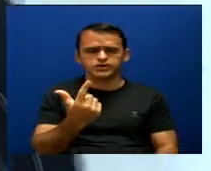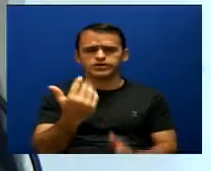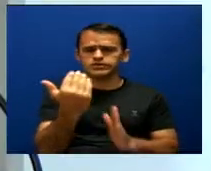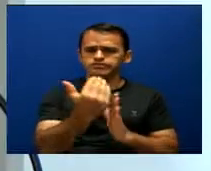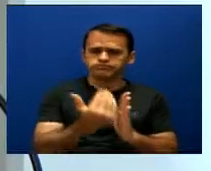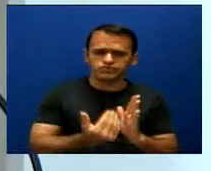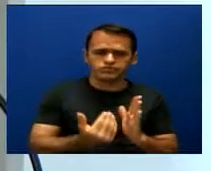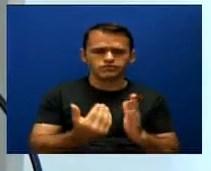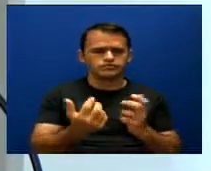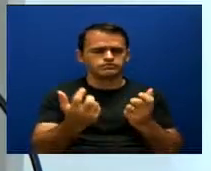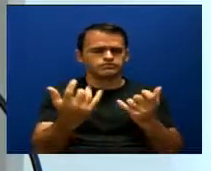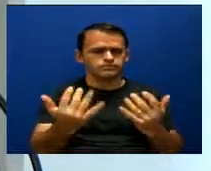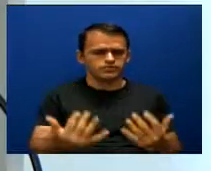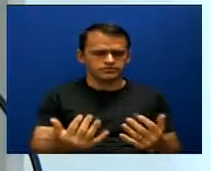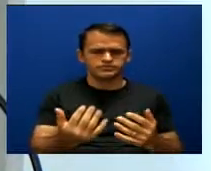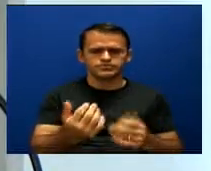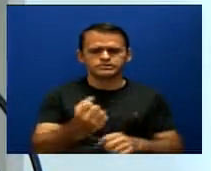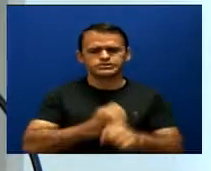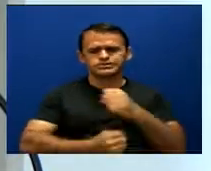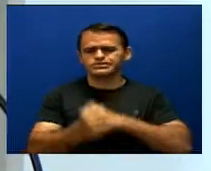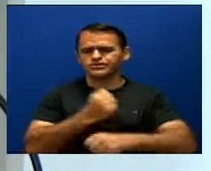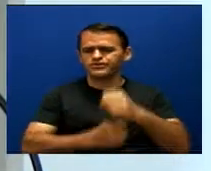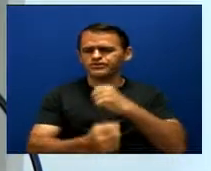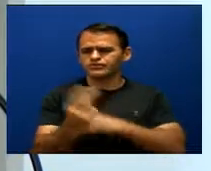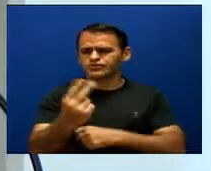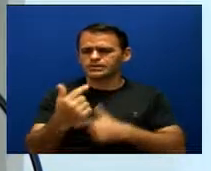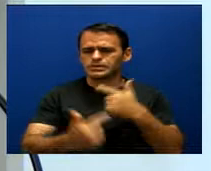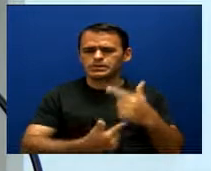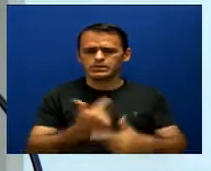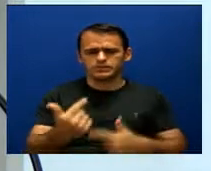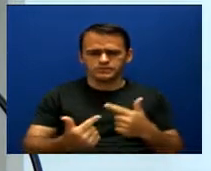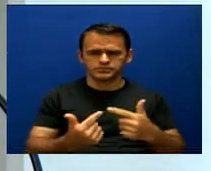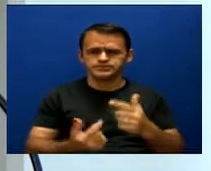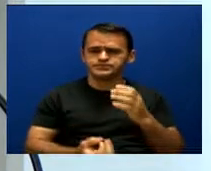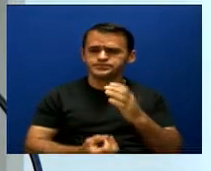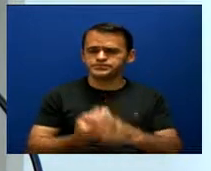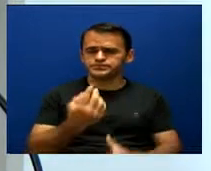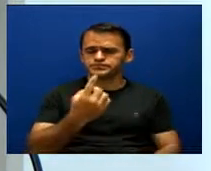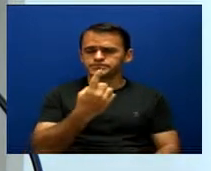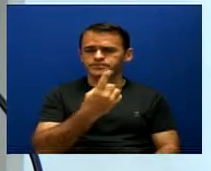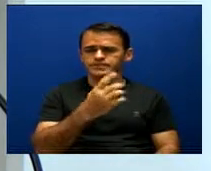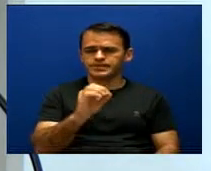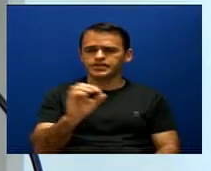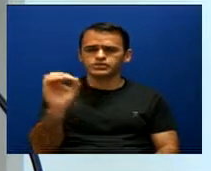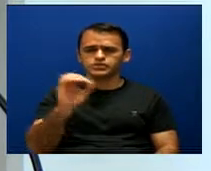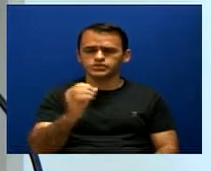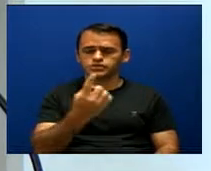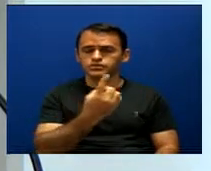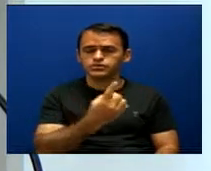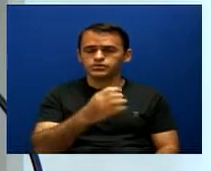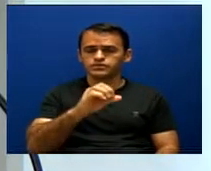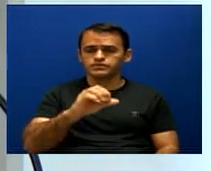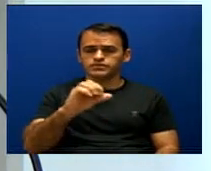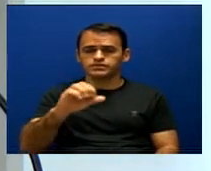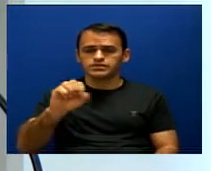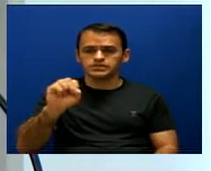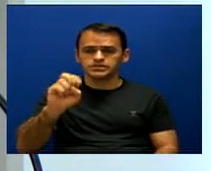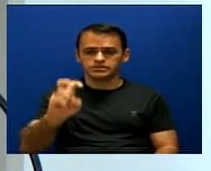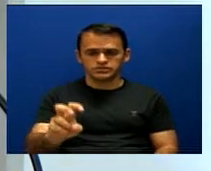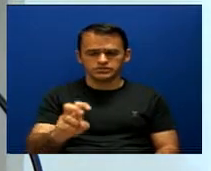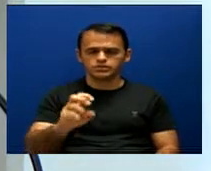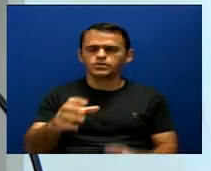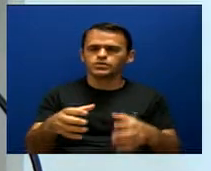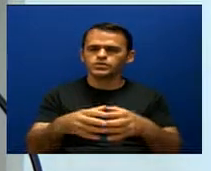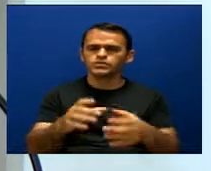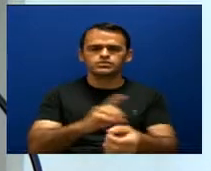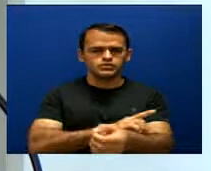falar sobre a associação dos seus 22 anos. A associação ela foi fundada em 10 de 10 de 1995 por um grupo de